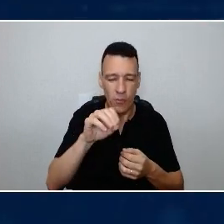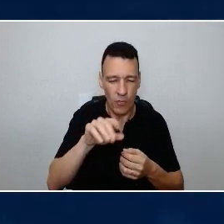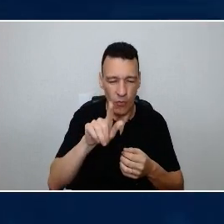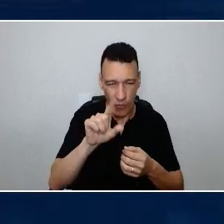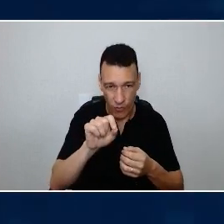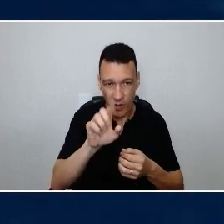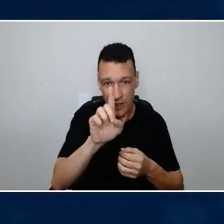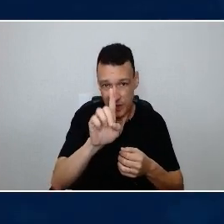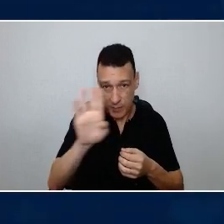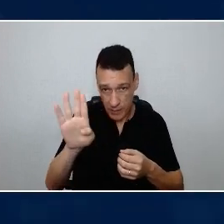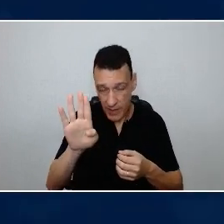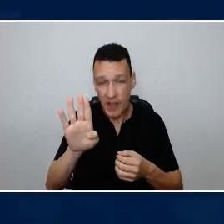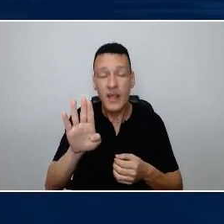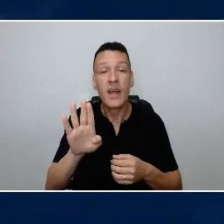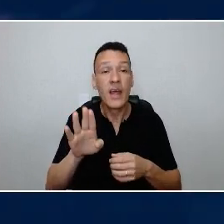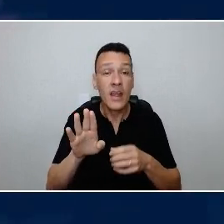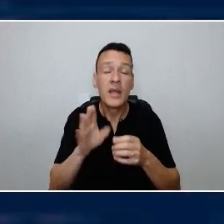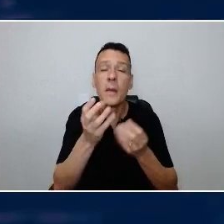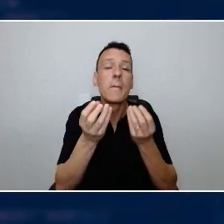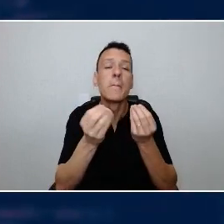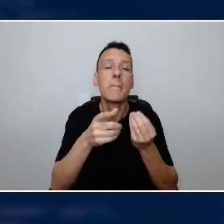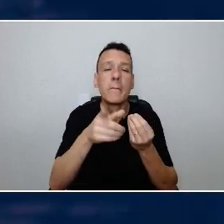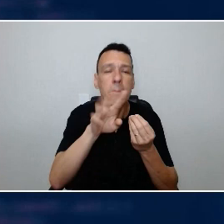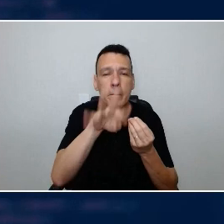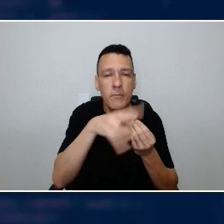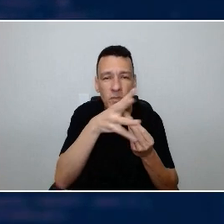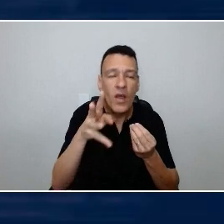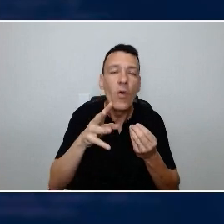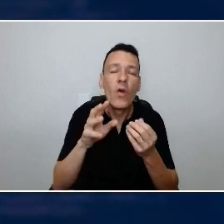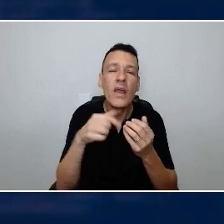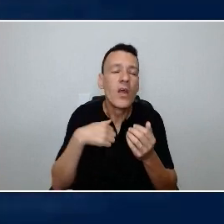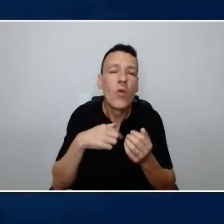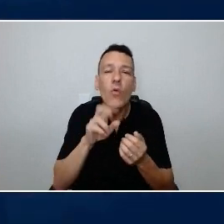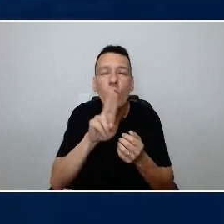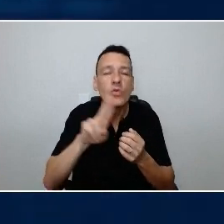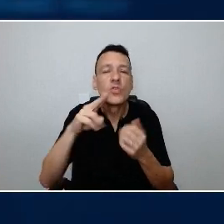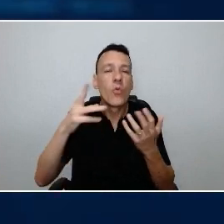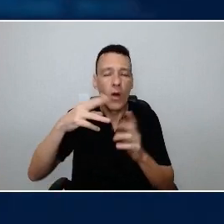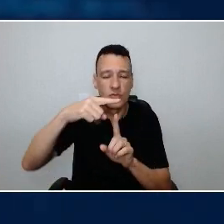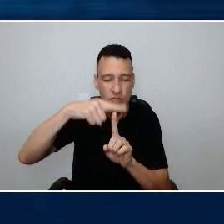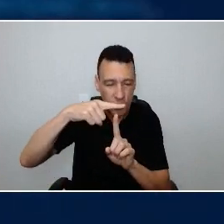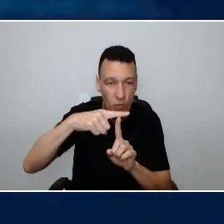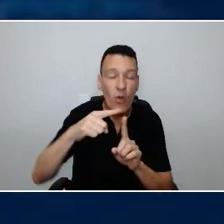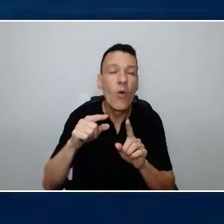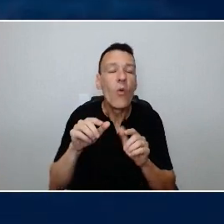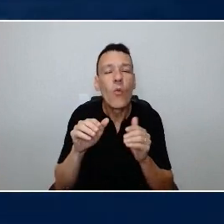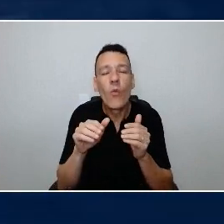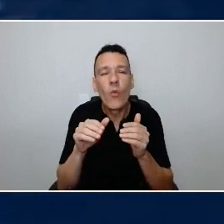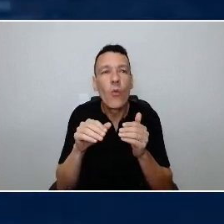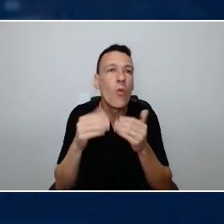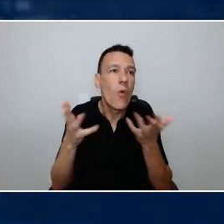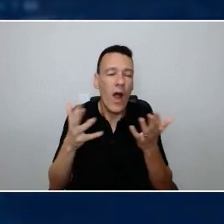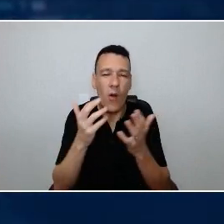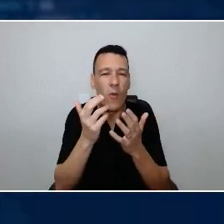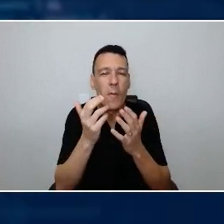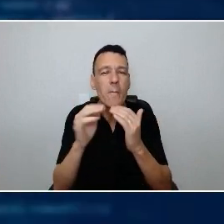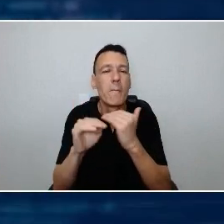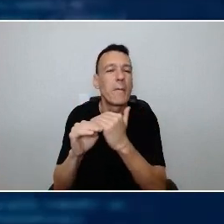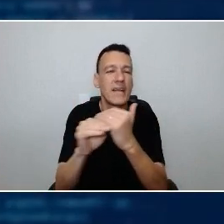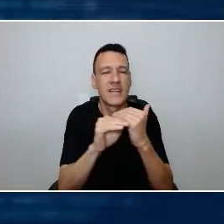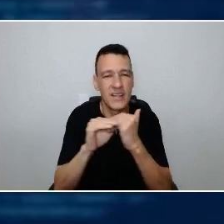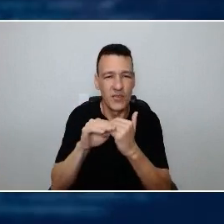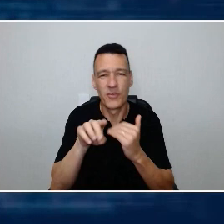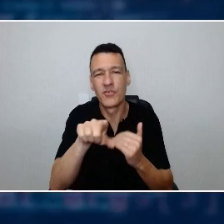sistema que você vai trabalhar e quais são os design patterns que você vai usar né então a gente vai ver ali Quais são os principais mais